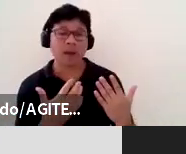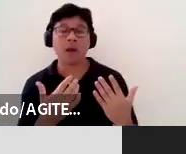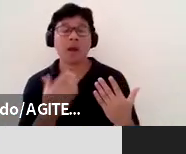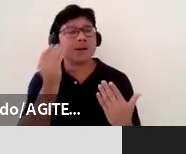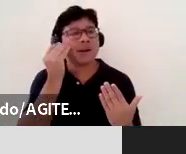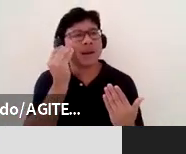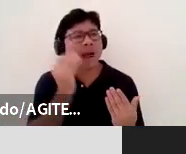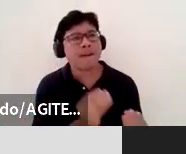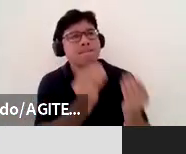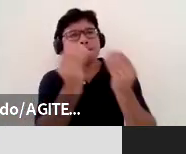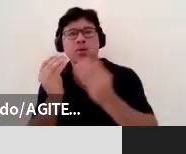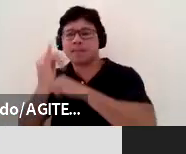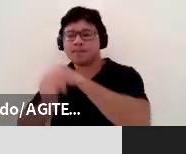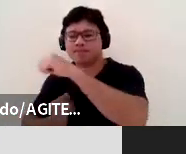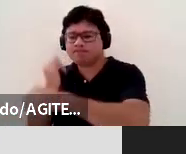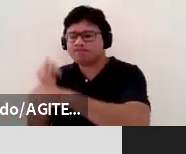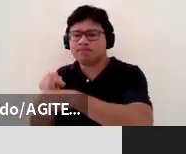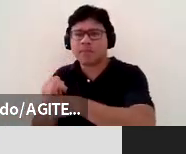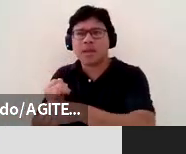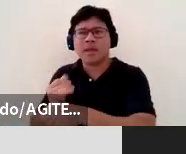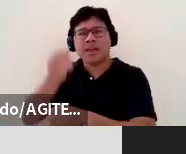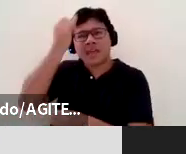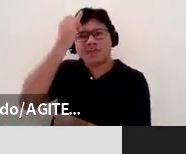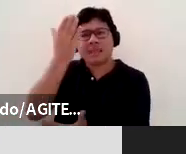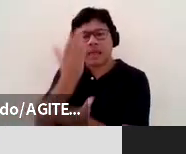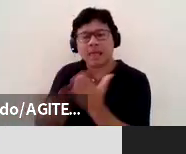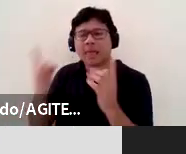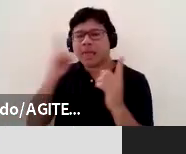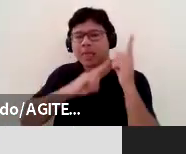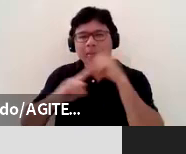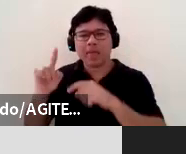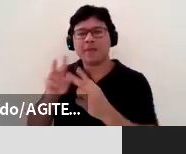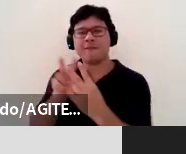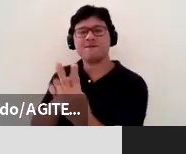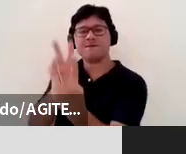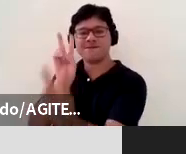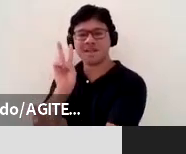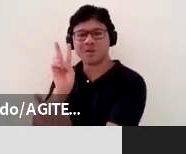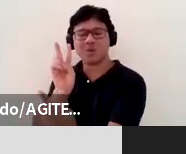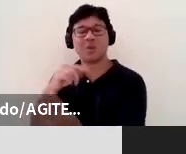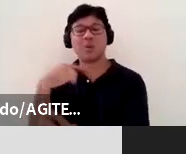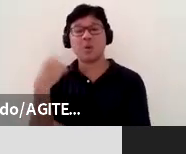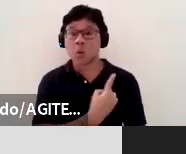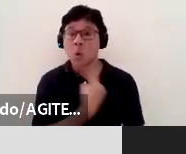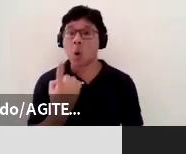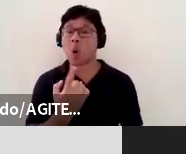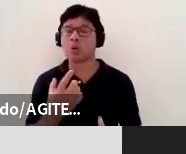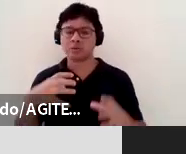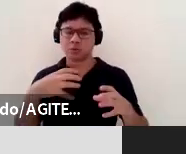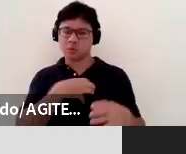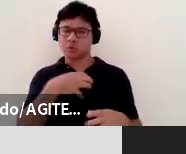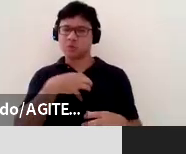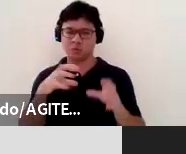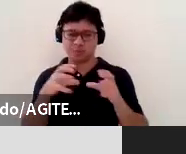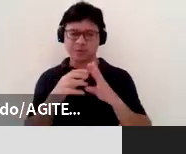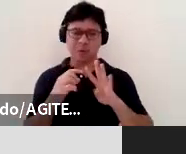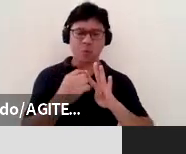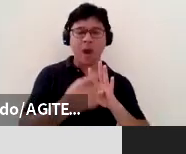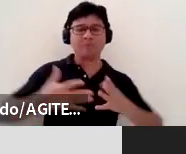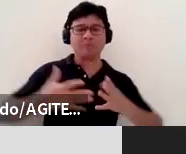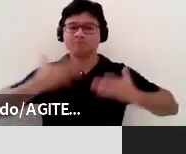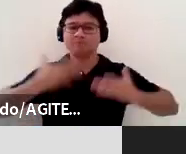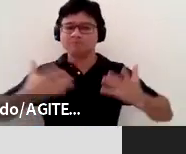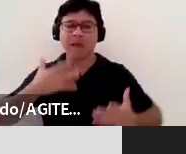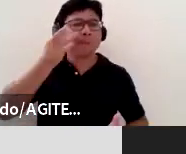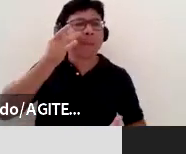ter com o mínimo de perdas possíveis, né? Pro virtual. E logo nós, que sempre fomos muito entusiastas do presencial,